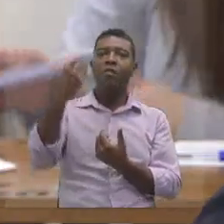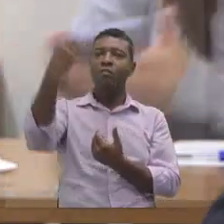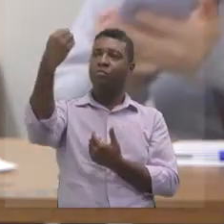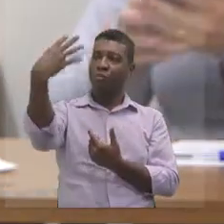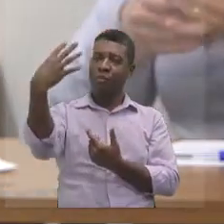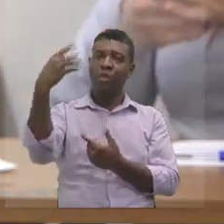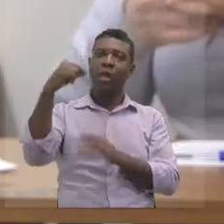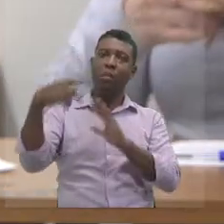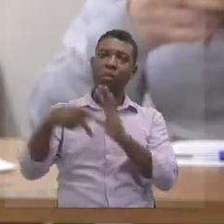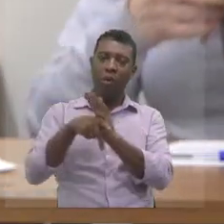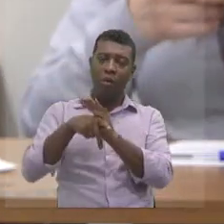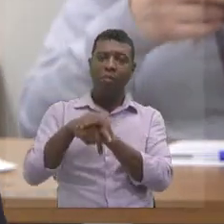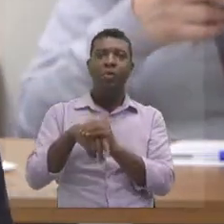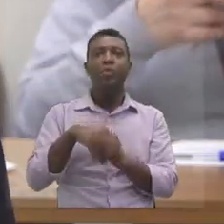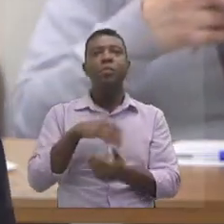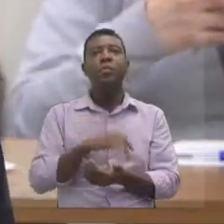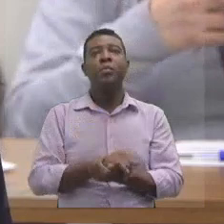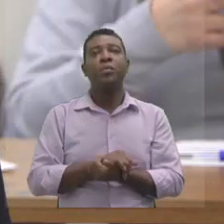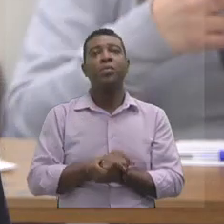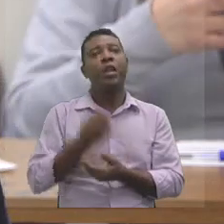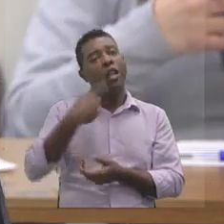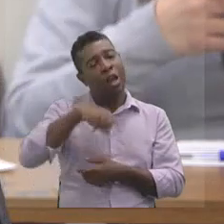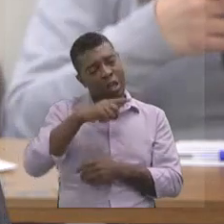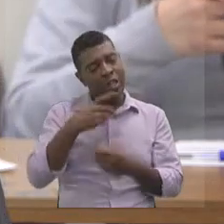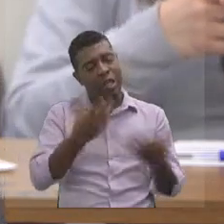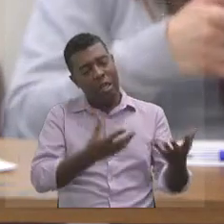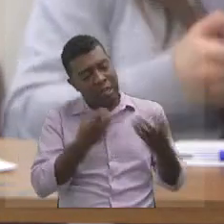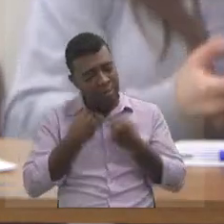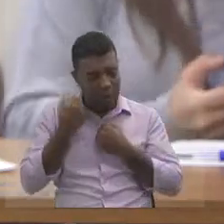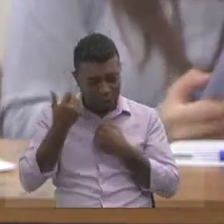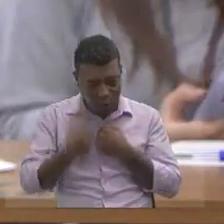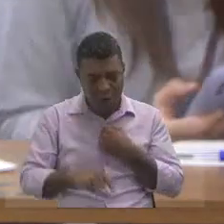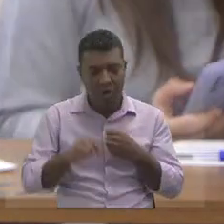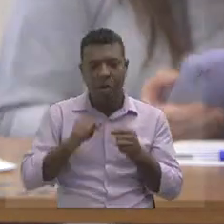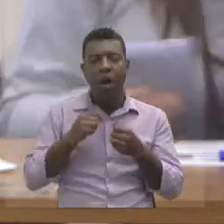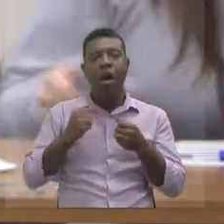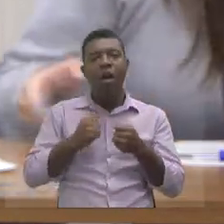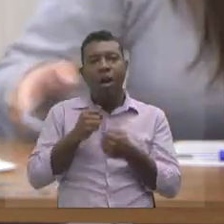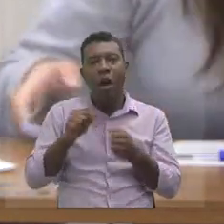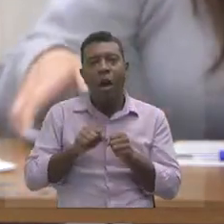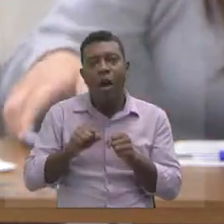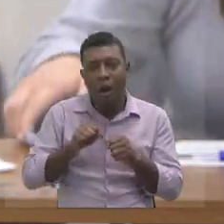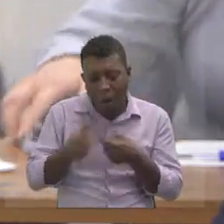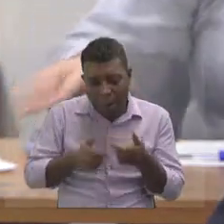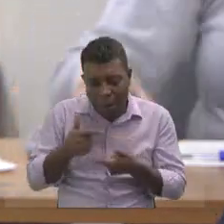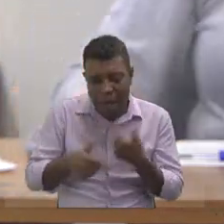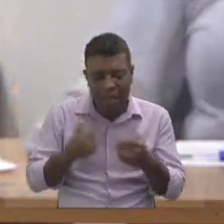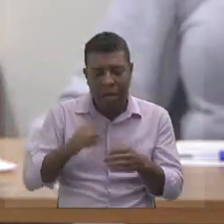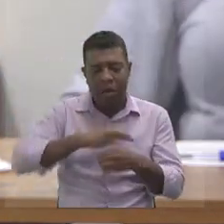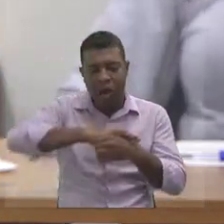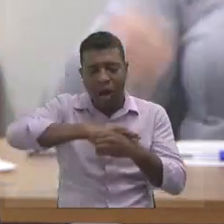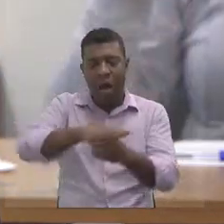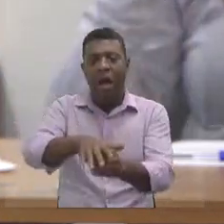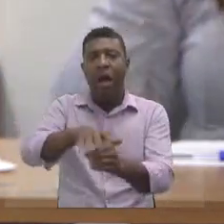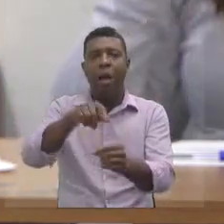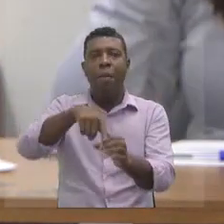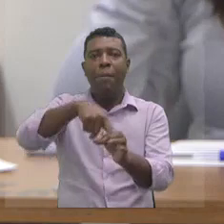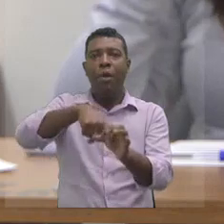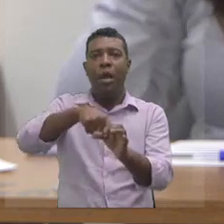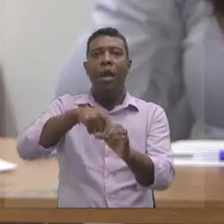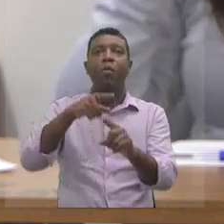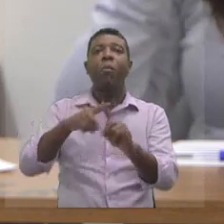recebendo novamente operação tapa buraco que já ajuda mas infelizmente a gente ainda tem a demanda da iluminação